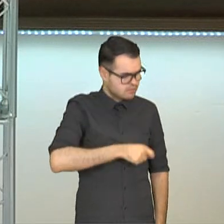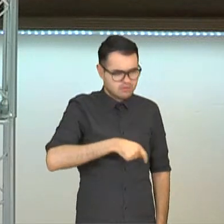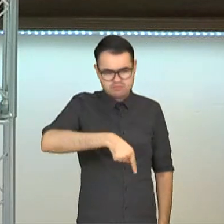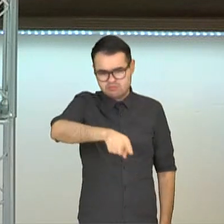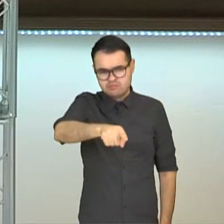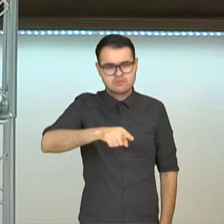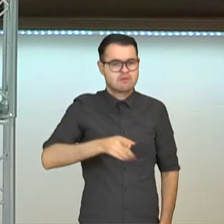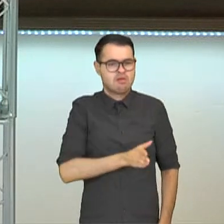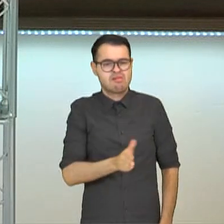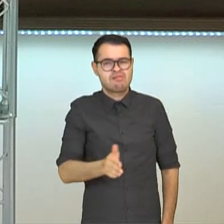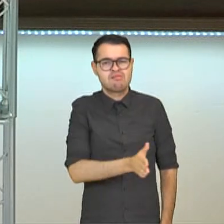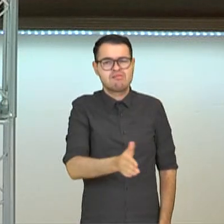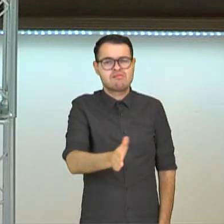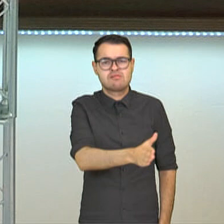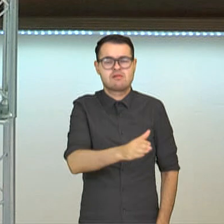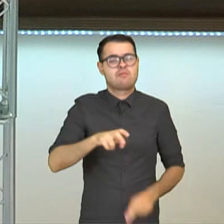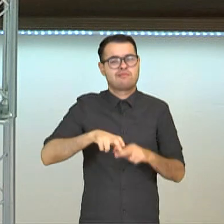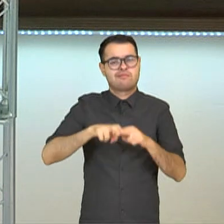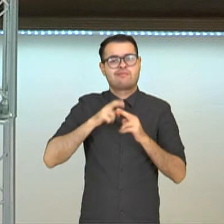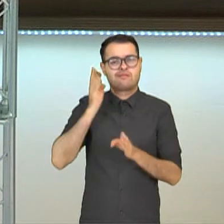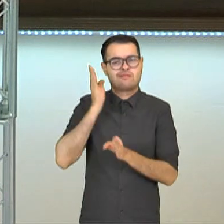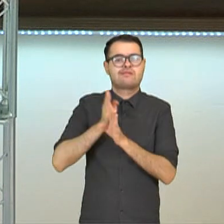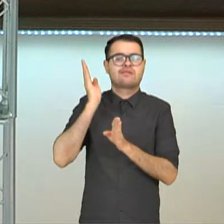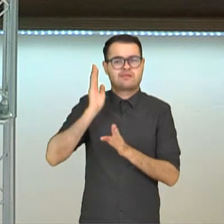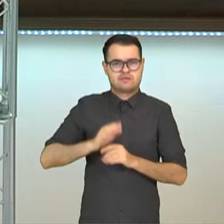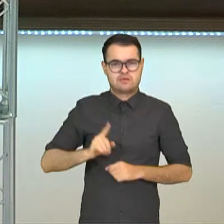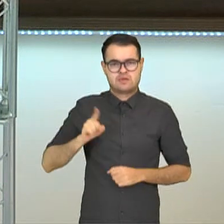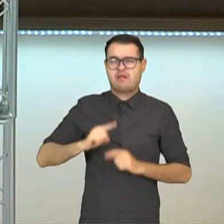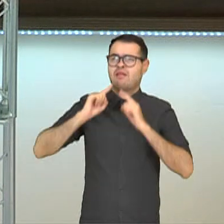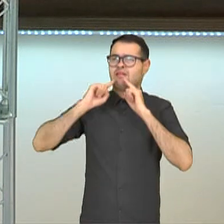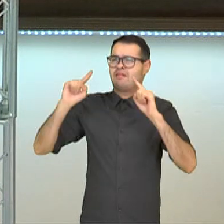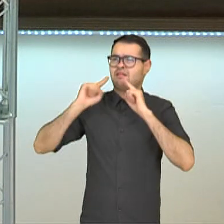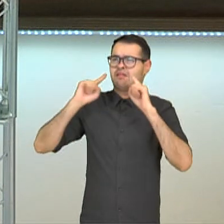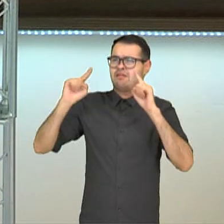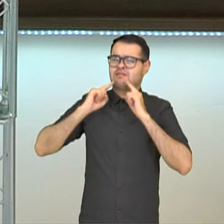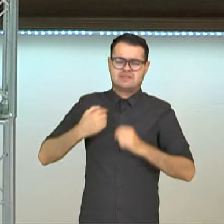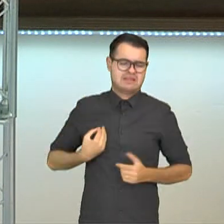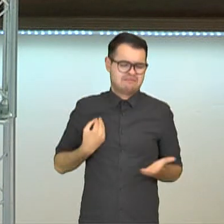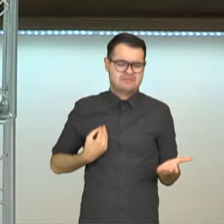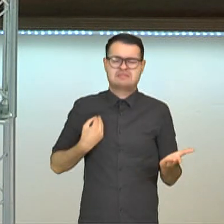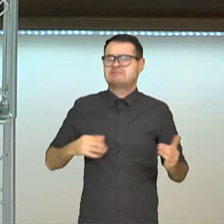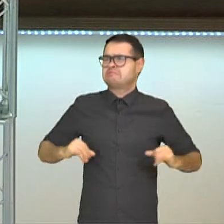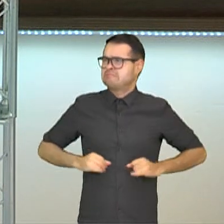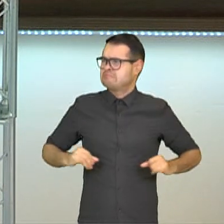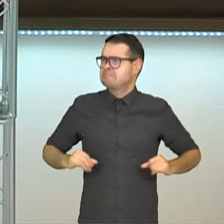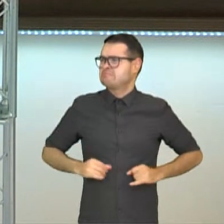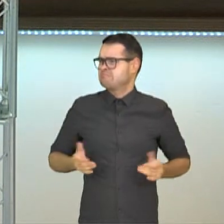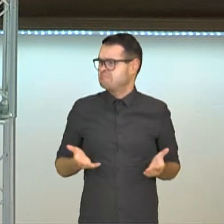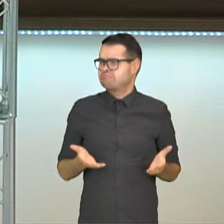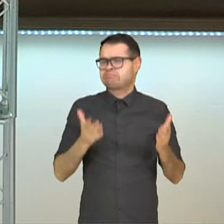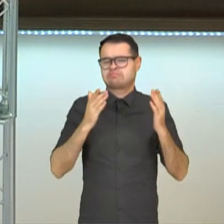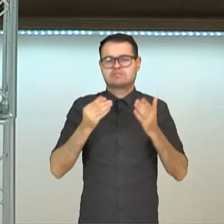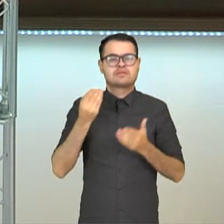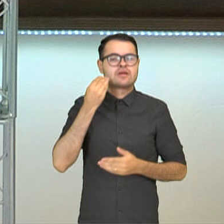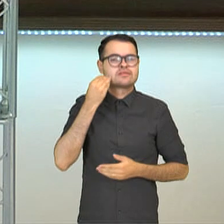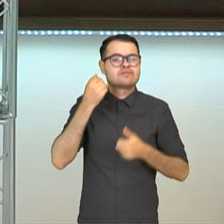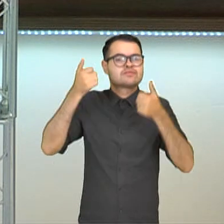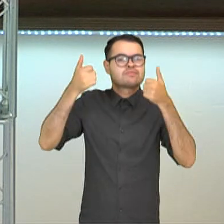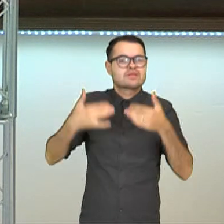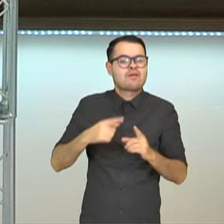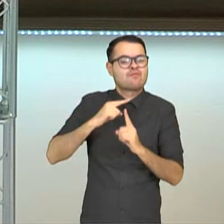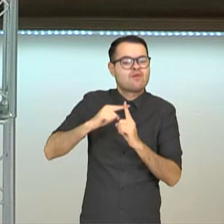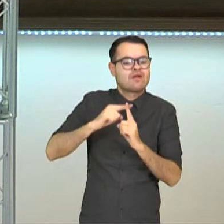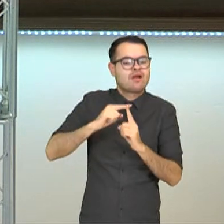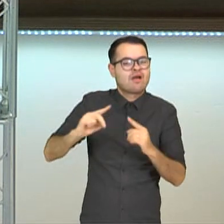seria tão bom. É isso. Na verdade, ele está ali reclamando um pouco da vida, está tentando justificar o fato